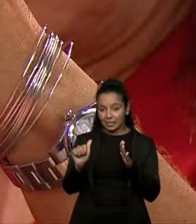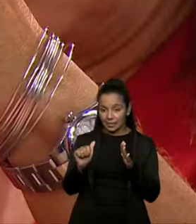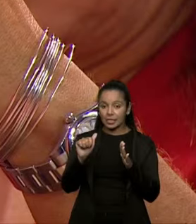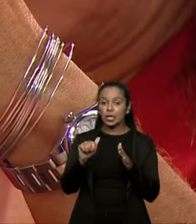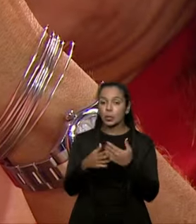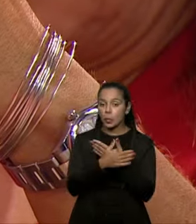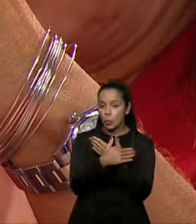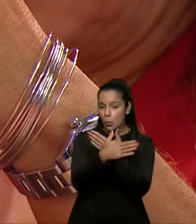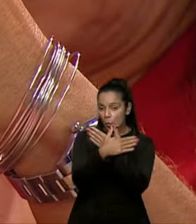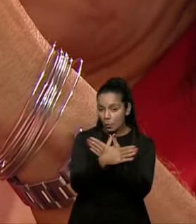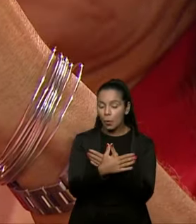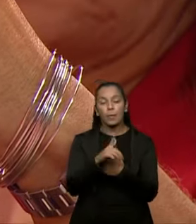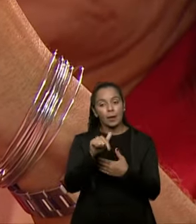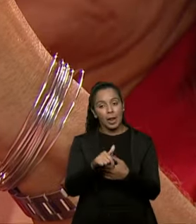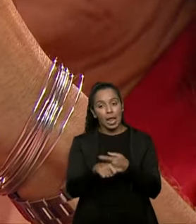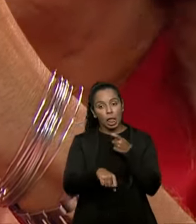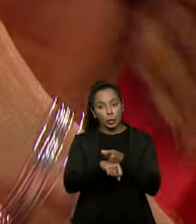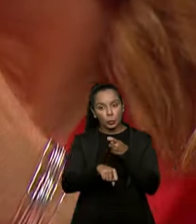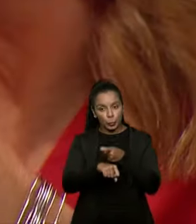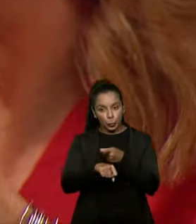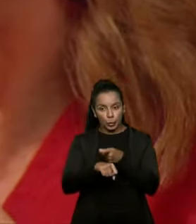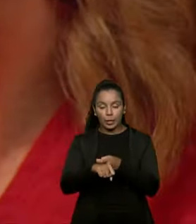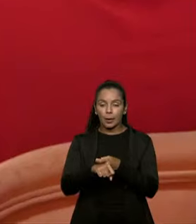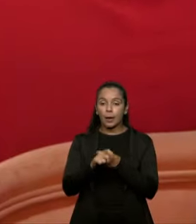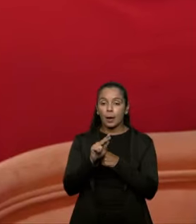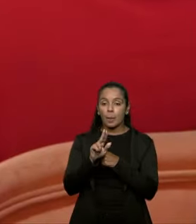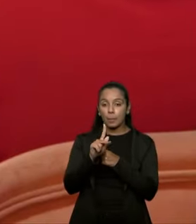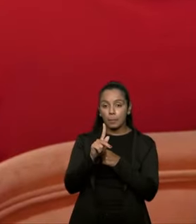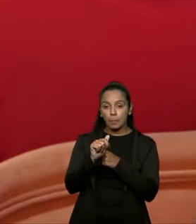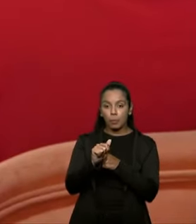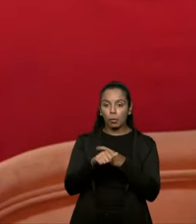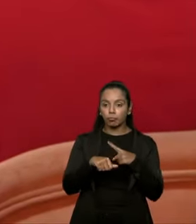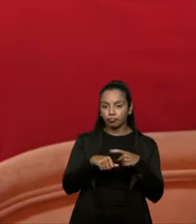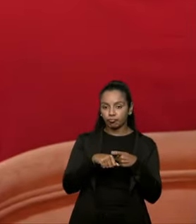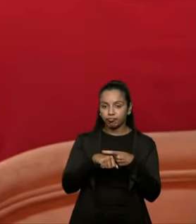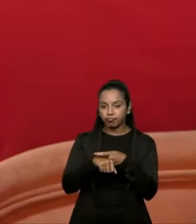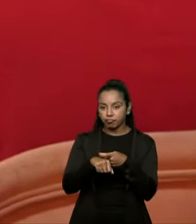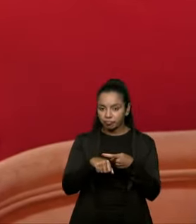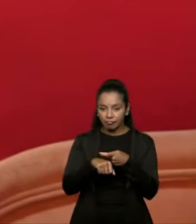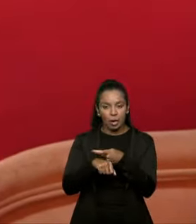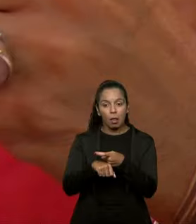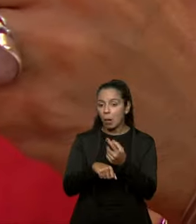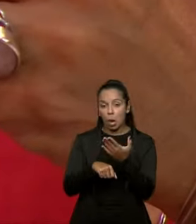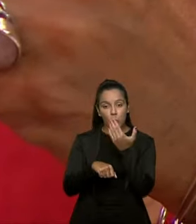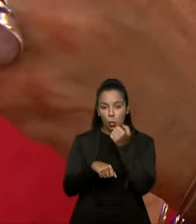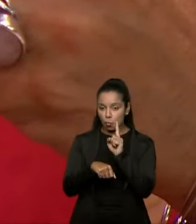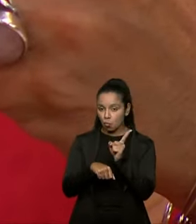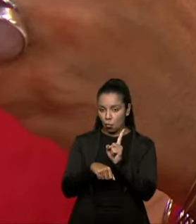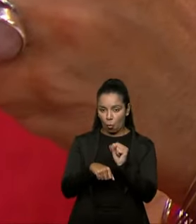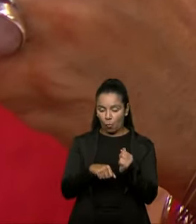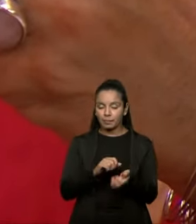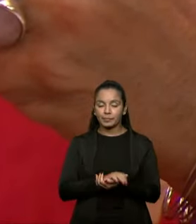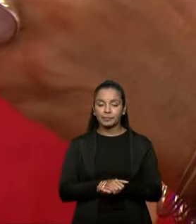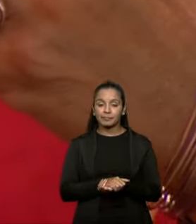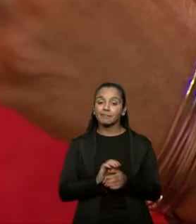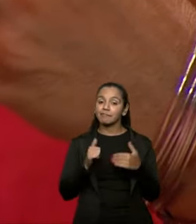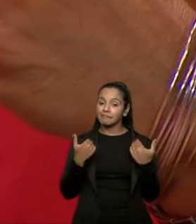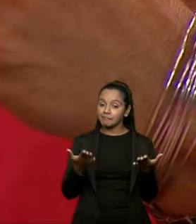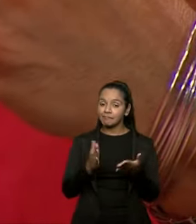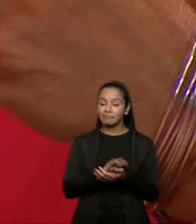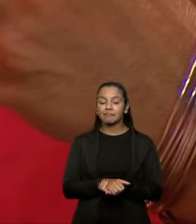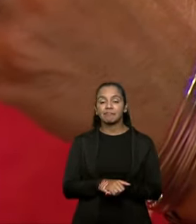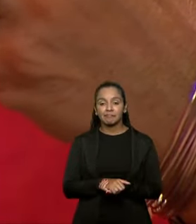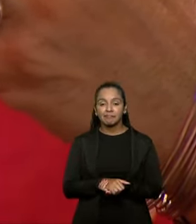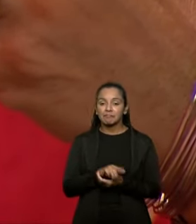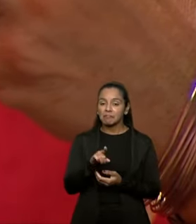crisálida de uma borboleta, ela é dura. E a pupa, ela se mexe. Ela tá se mexendo aí, mas ela não come, né? Então, mas aqui